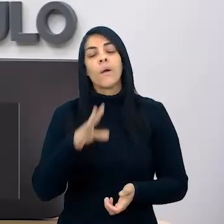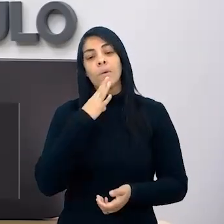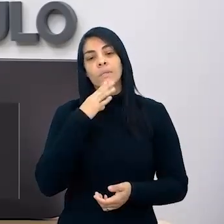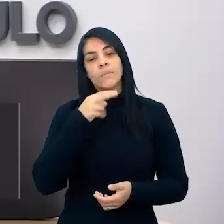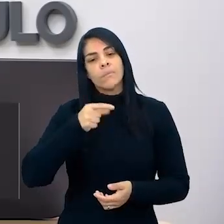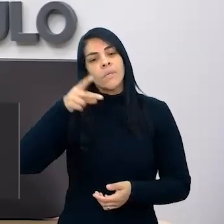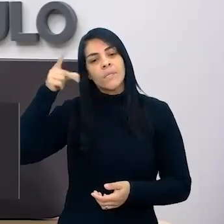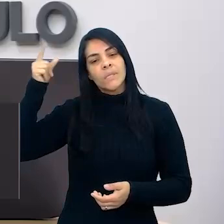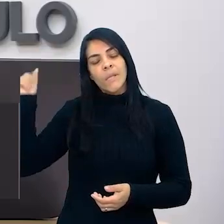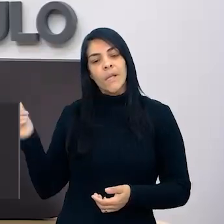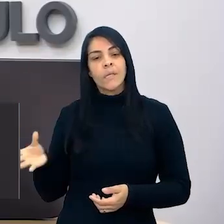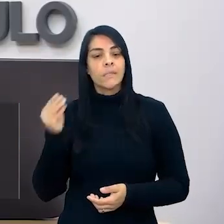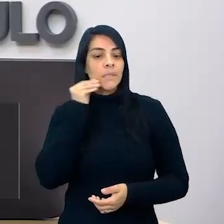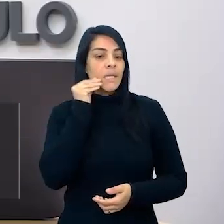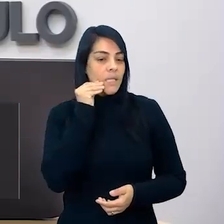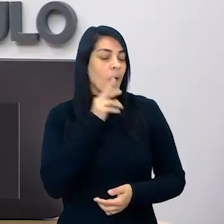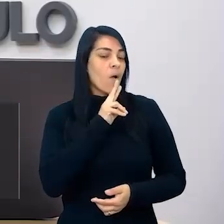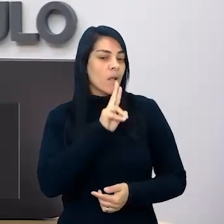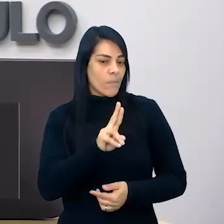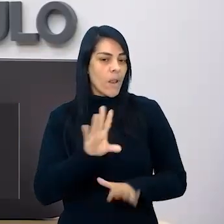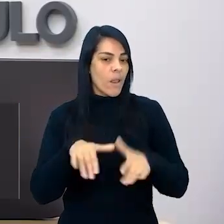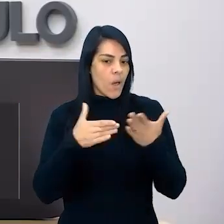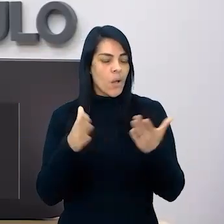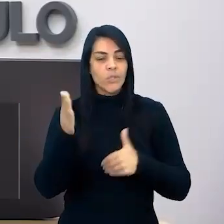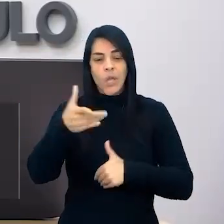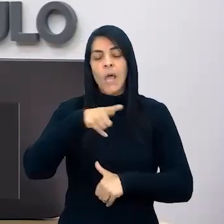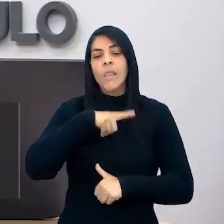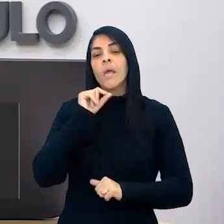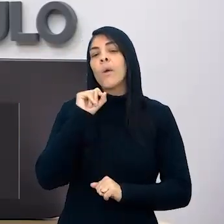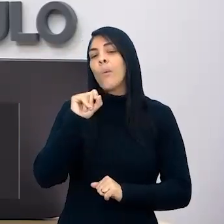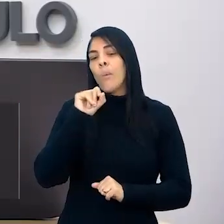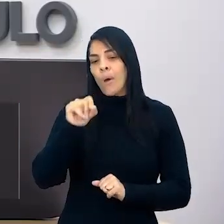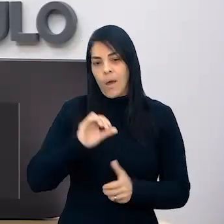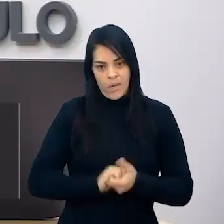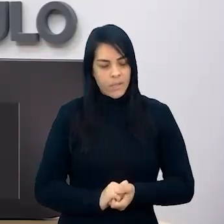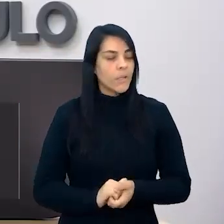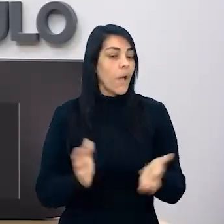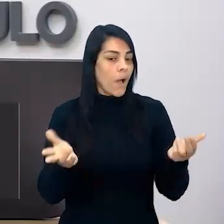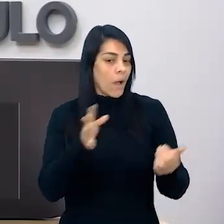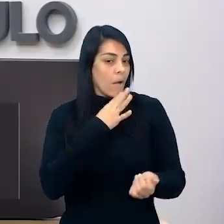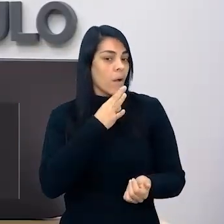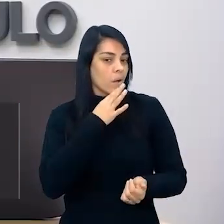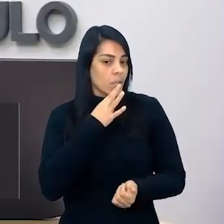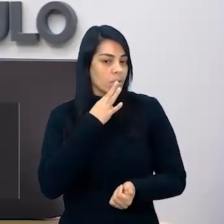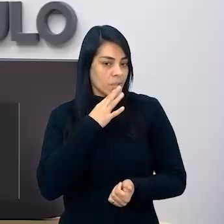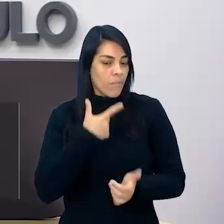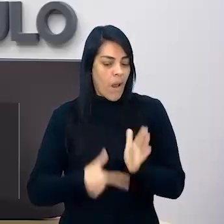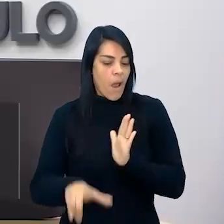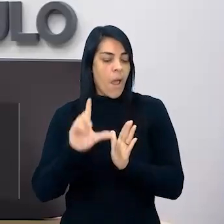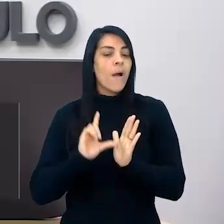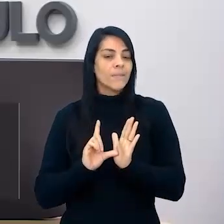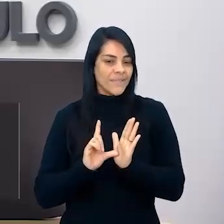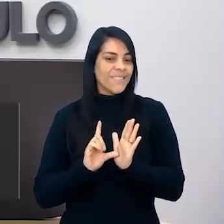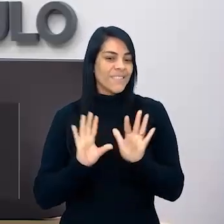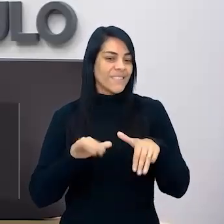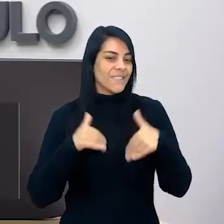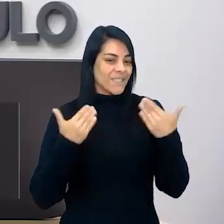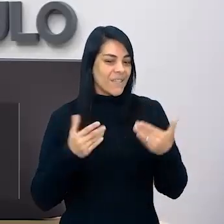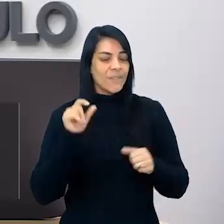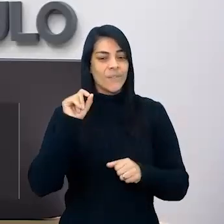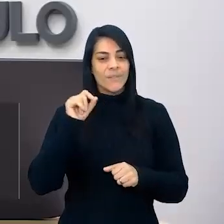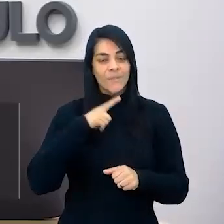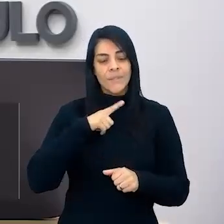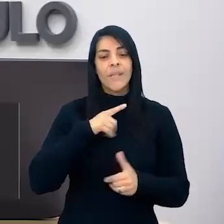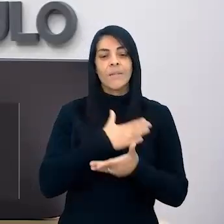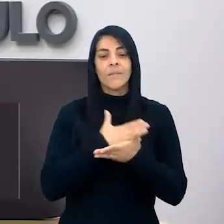antigo na tentativa de respondê-la. Então, a gente já tenta ter um conhecimento prévio antes, aí tem o